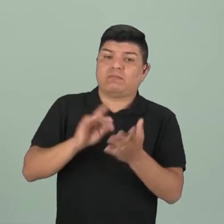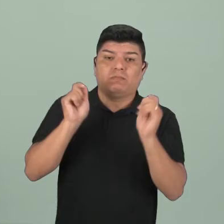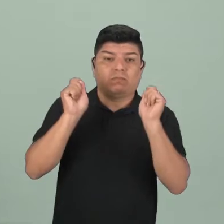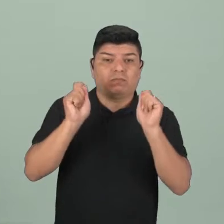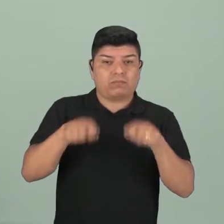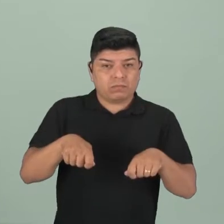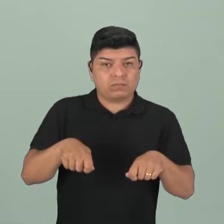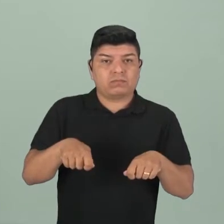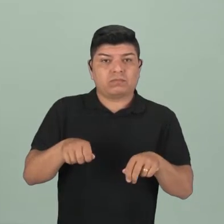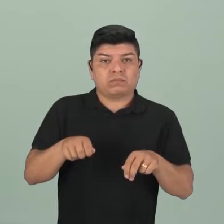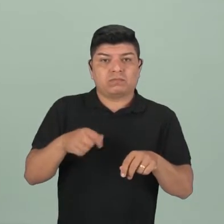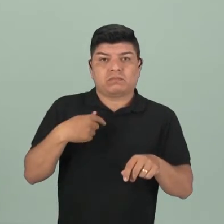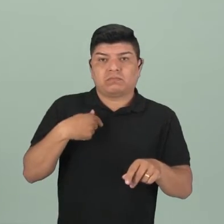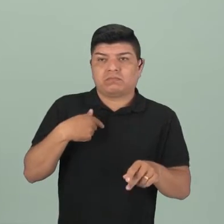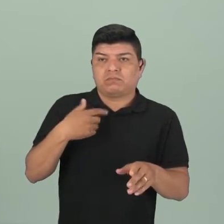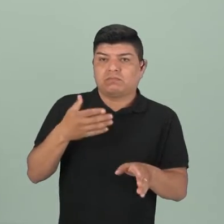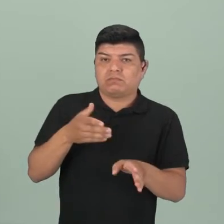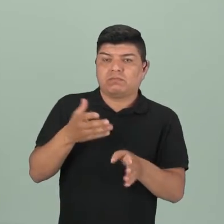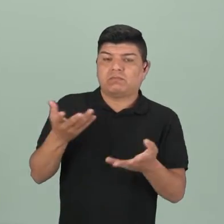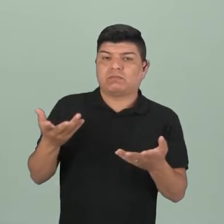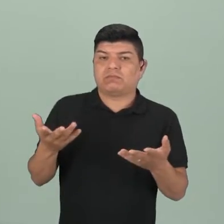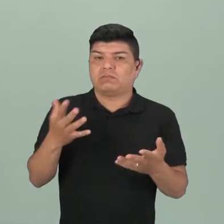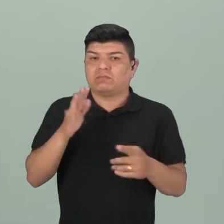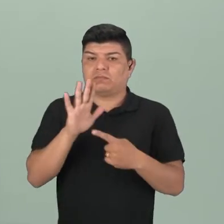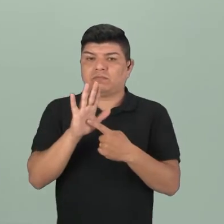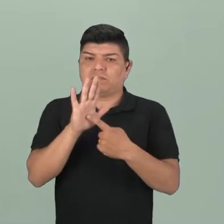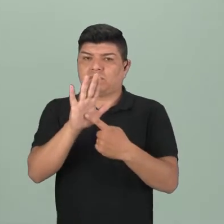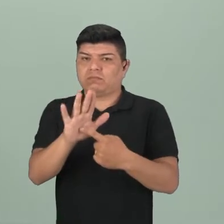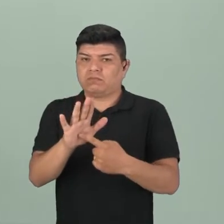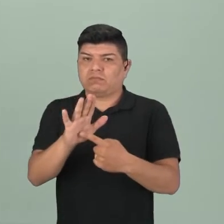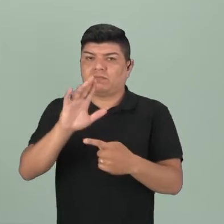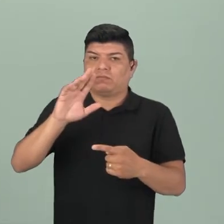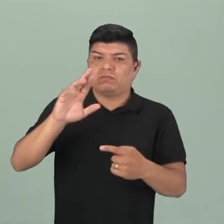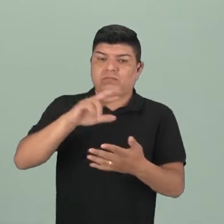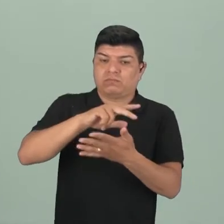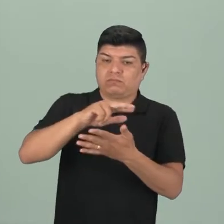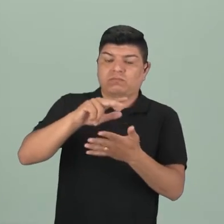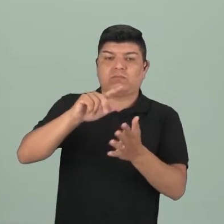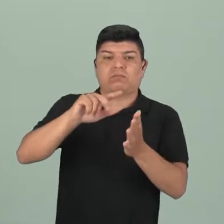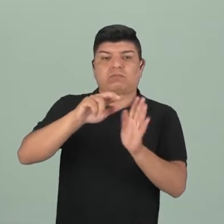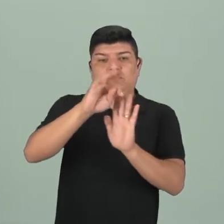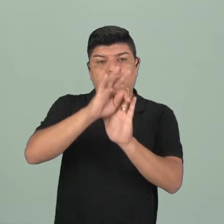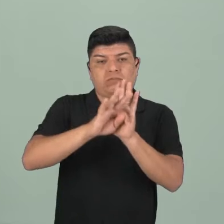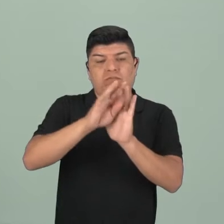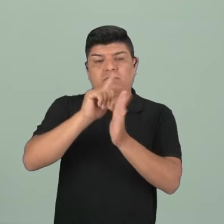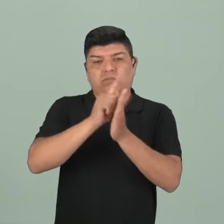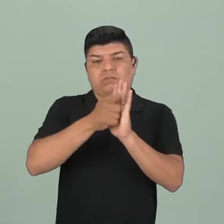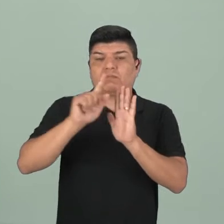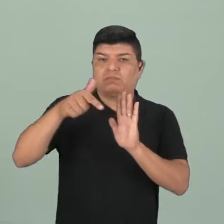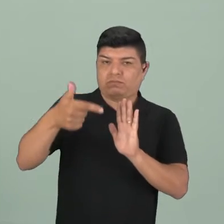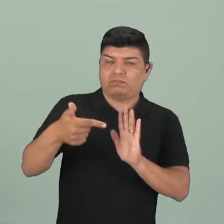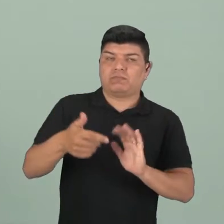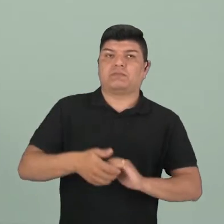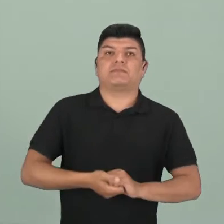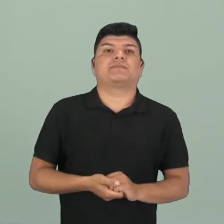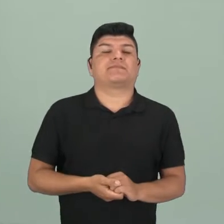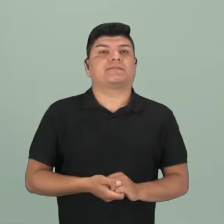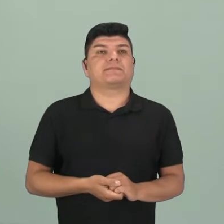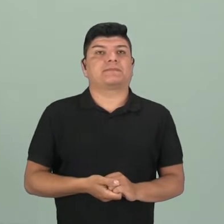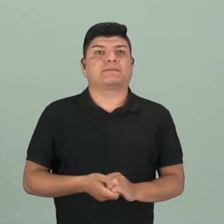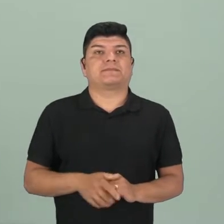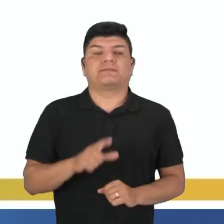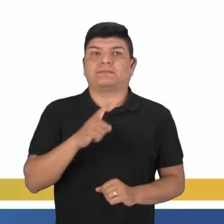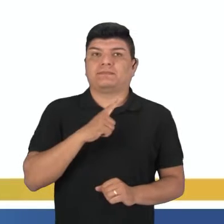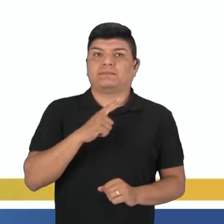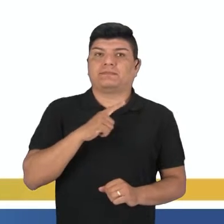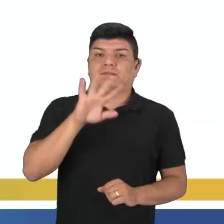não posso ficar fazendo inferências, né, em notícias, isso aí já são crônicas, já são outros gêneros textuais, tá? E aí